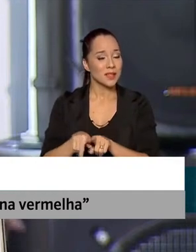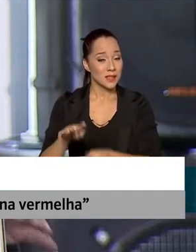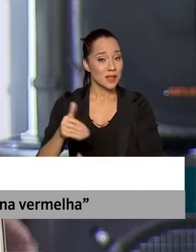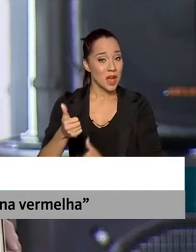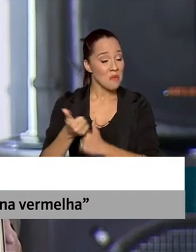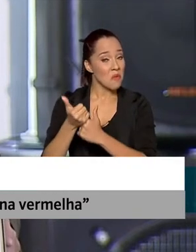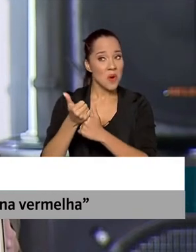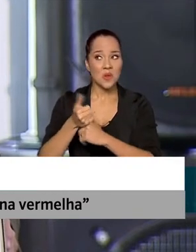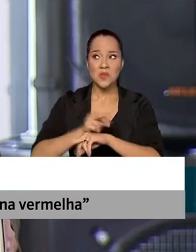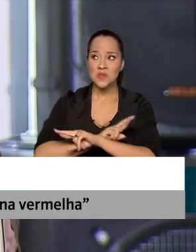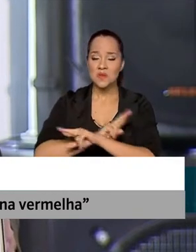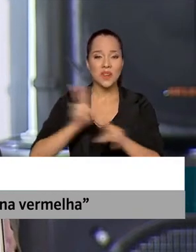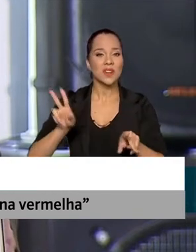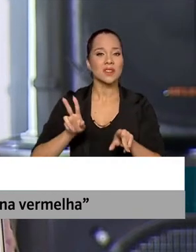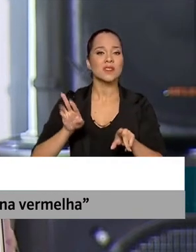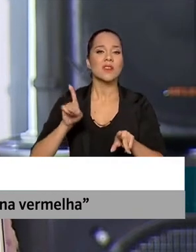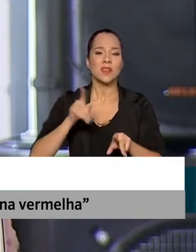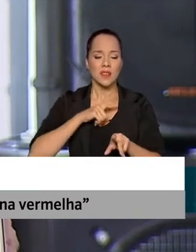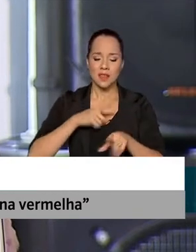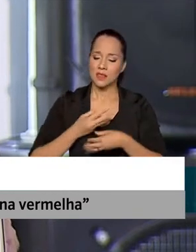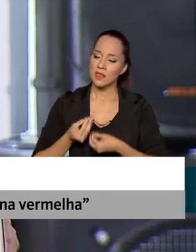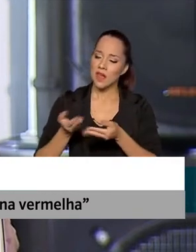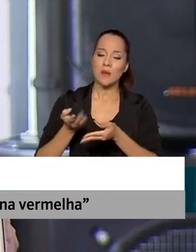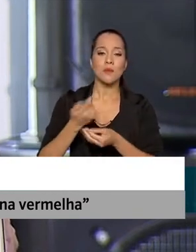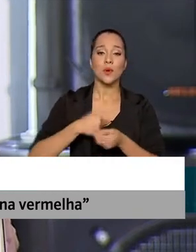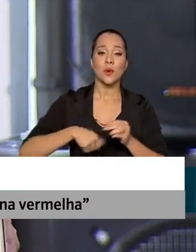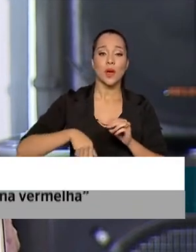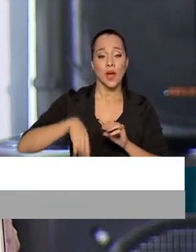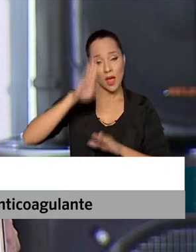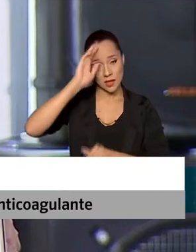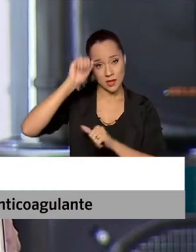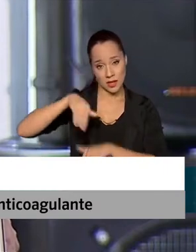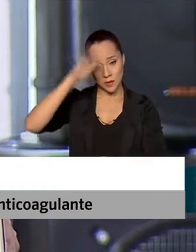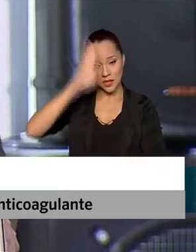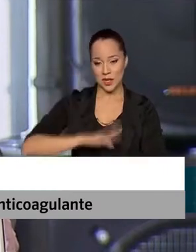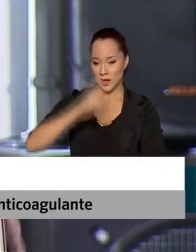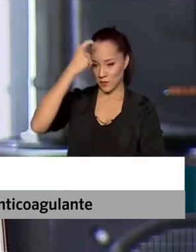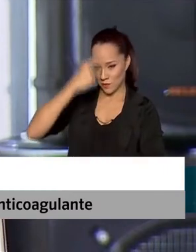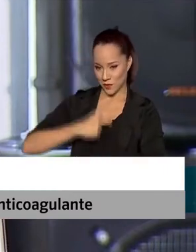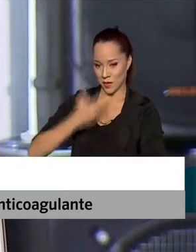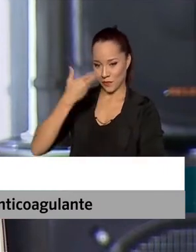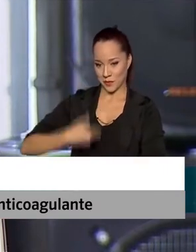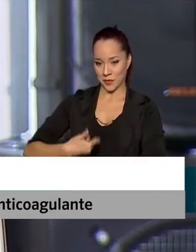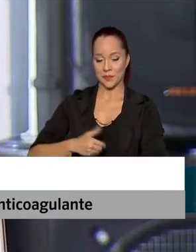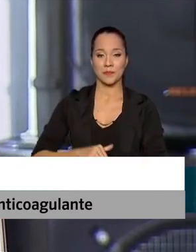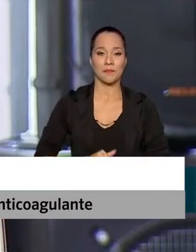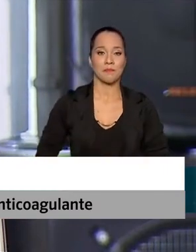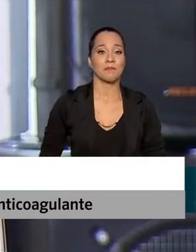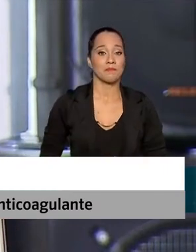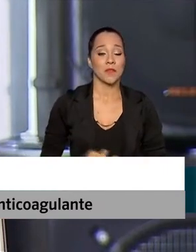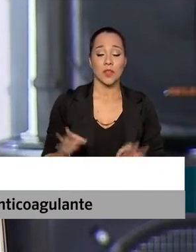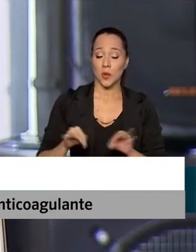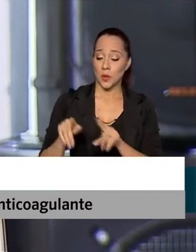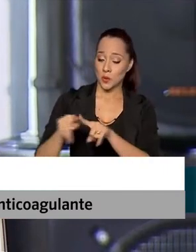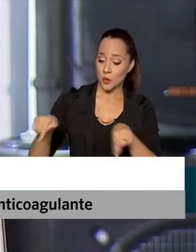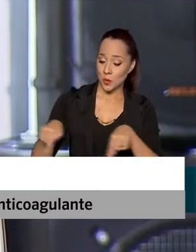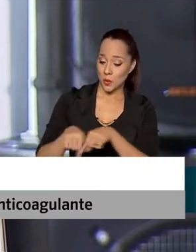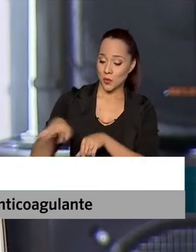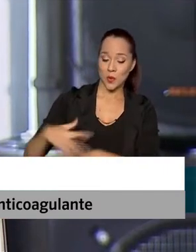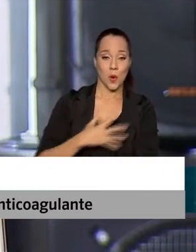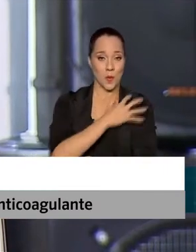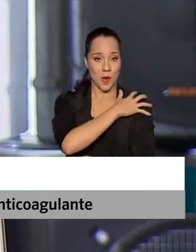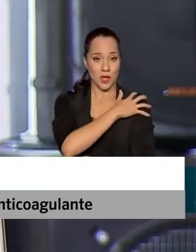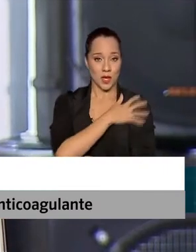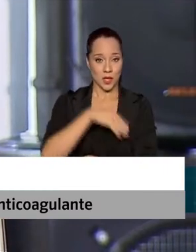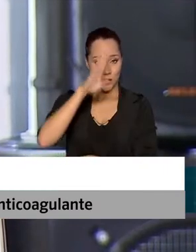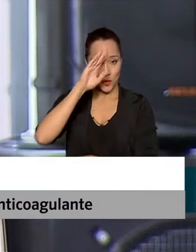apoios irrestritos dispensados ao Exército Brasileiro e à minha pessoa. Aos integrantes do gabinete do comandante